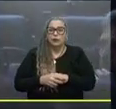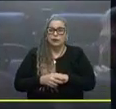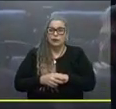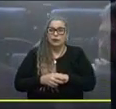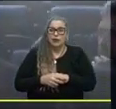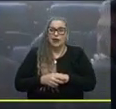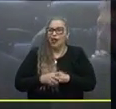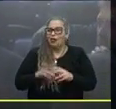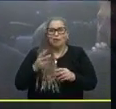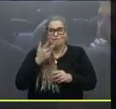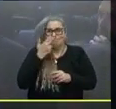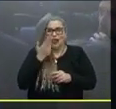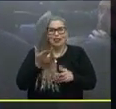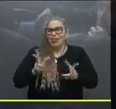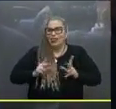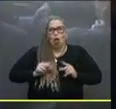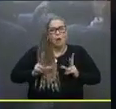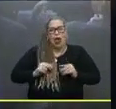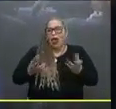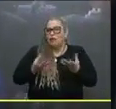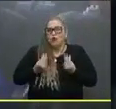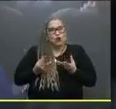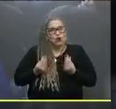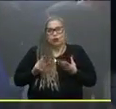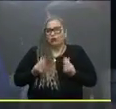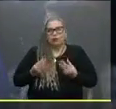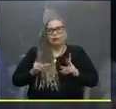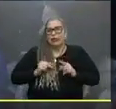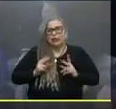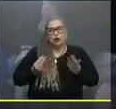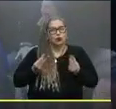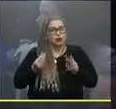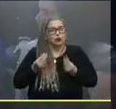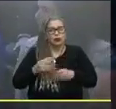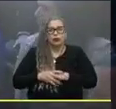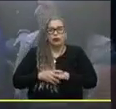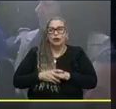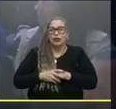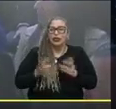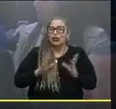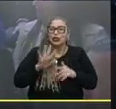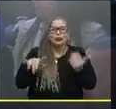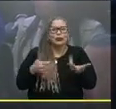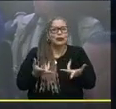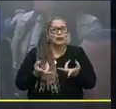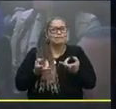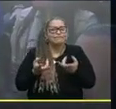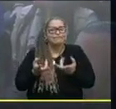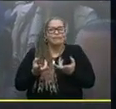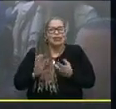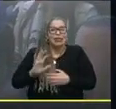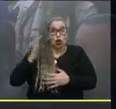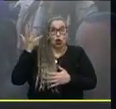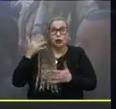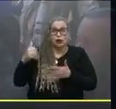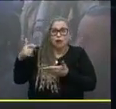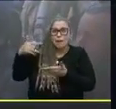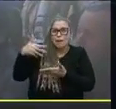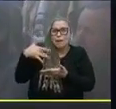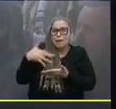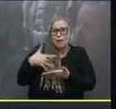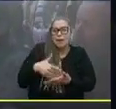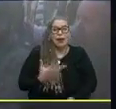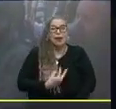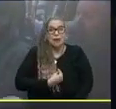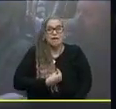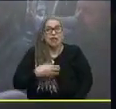que eu não mereço tanto assim, muito, quando a gente vê tudo o que aconteceu ao longo da minha